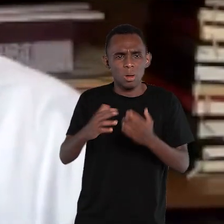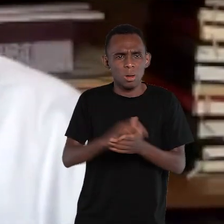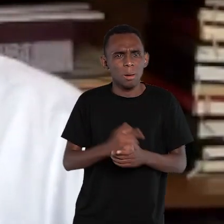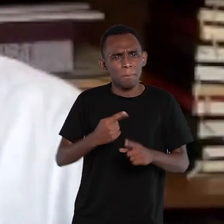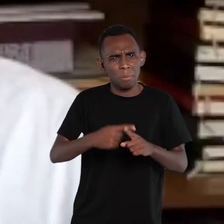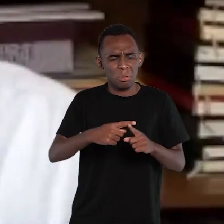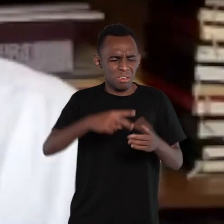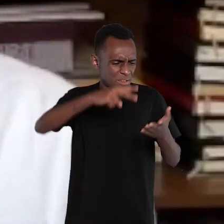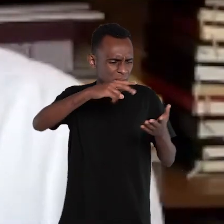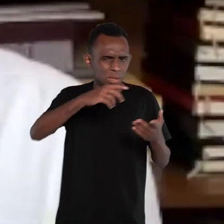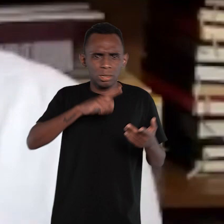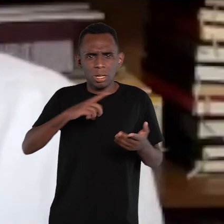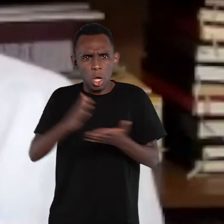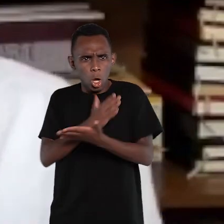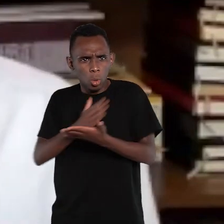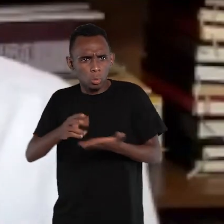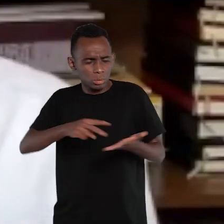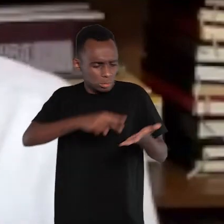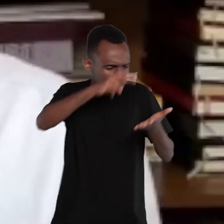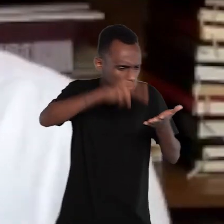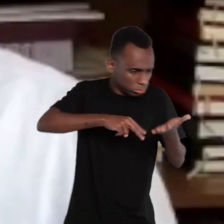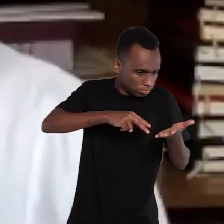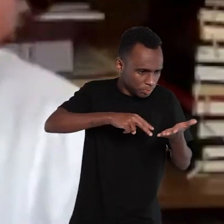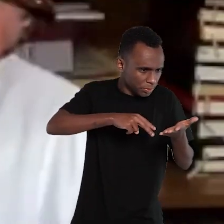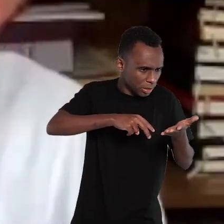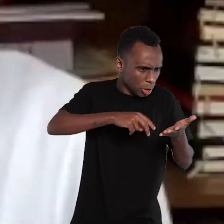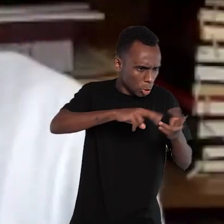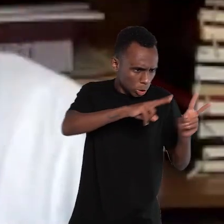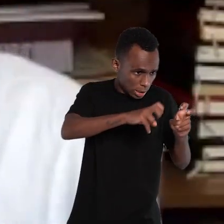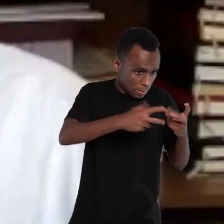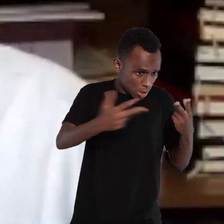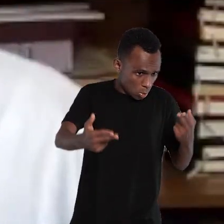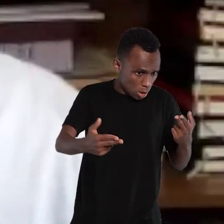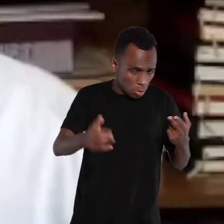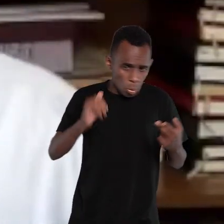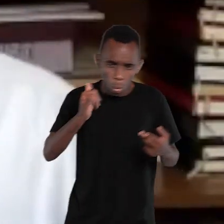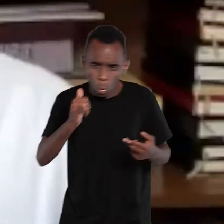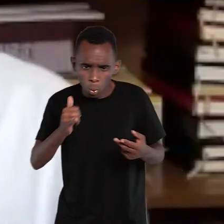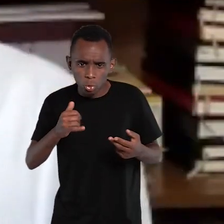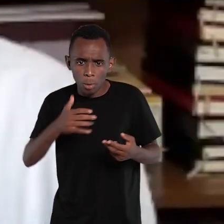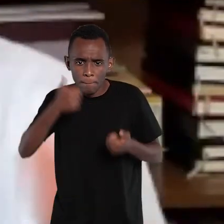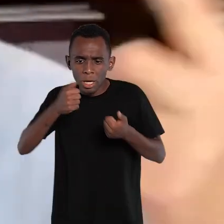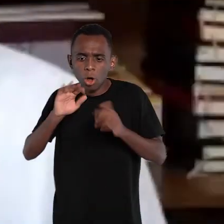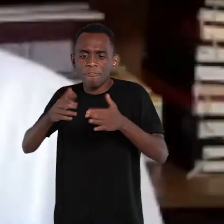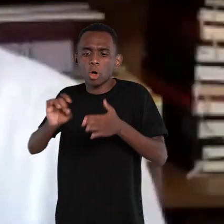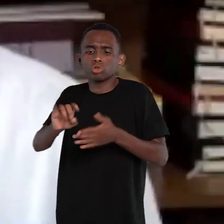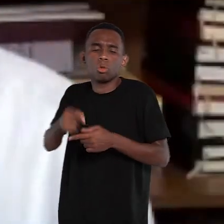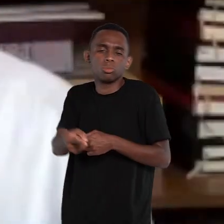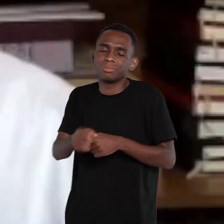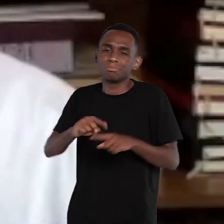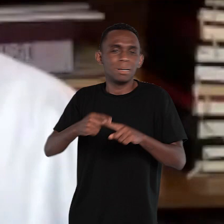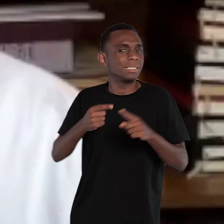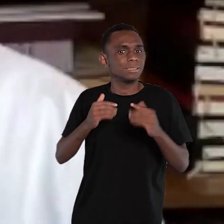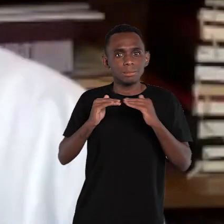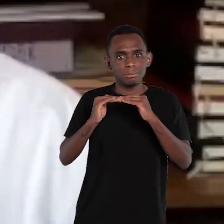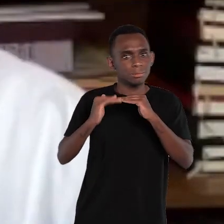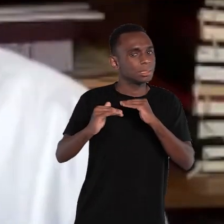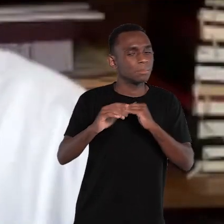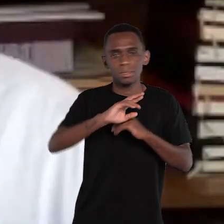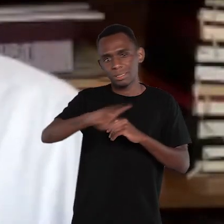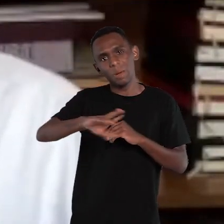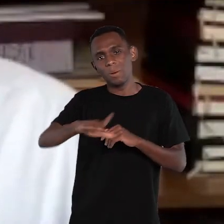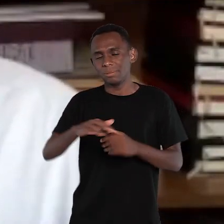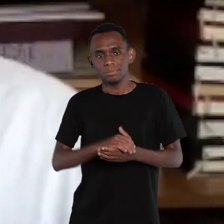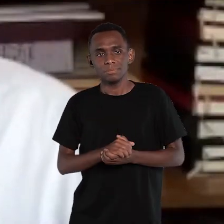preguiçoso que fala assim, vou ler o melhor conto do livro, que é o que o cara deu nome. E nem sempre é assim. Na maioria das vezes não é assim. E a gente